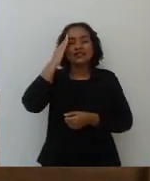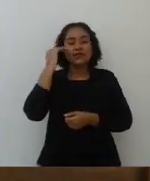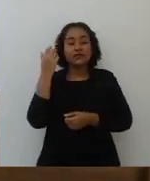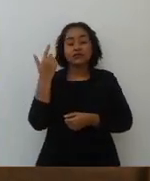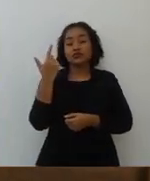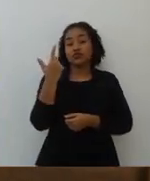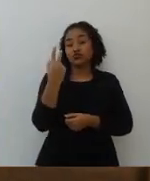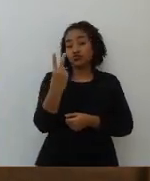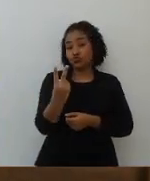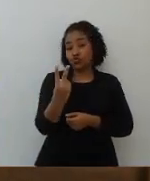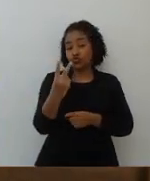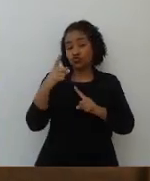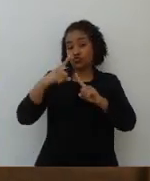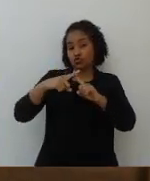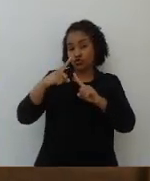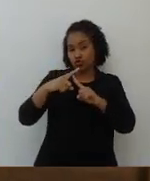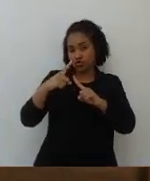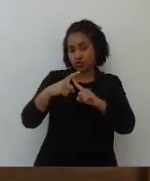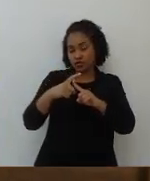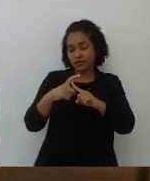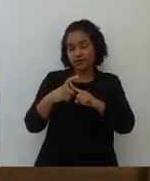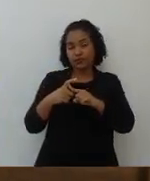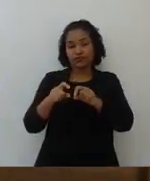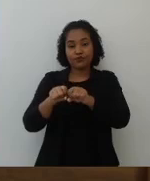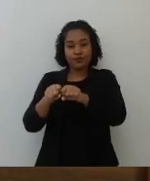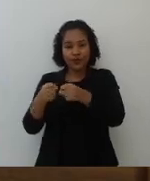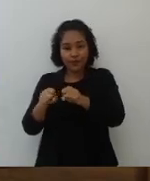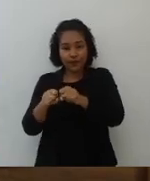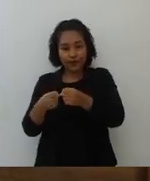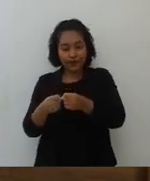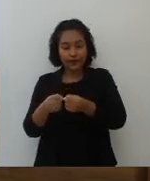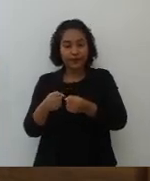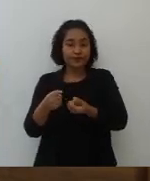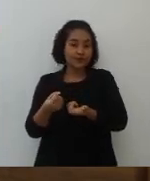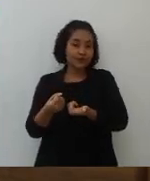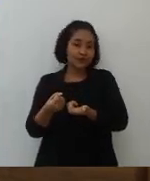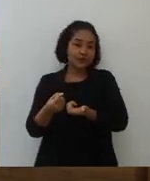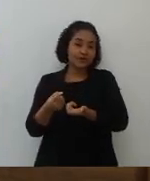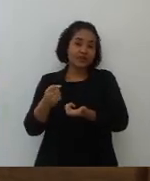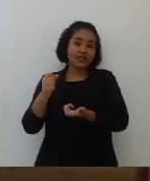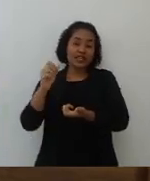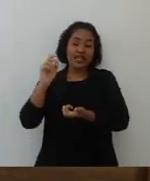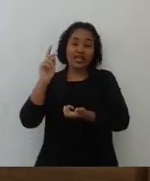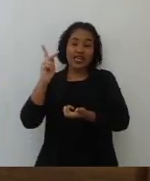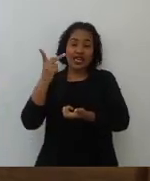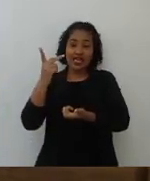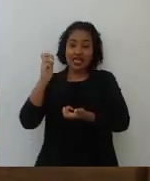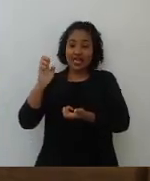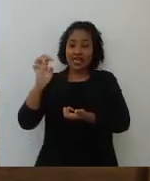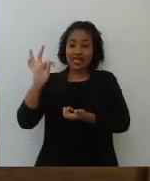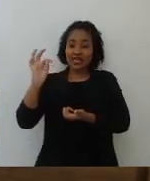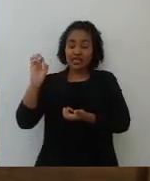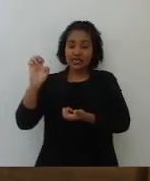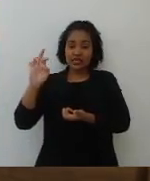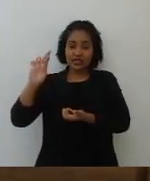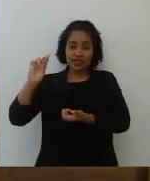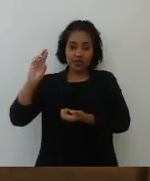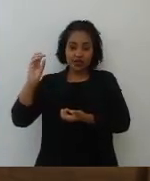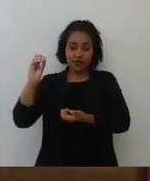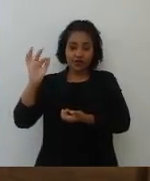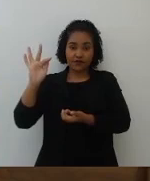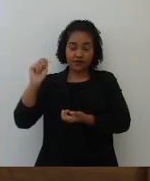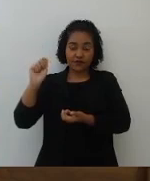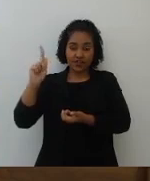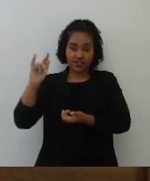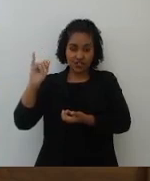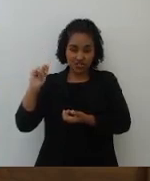duas formas de fazer esse tipo de digestão intracelular. Ou na forma de heterofagia, ou na forma de autofagia.